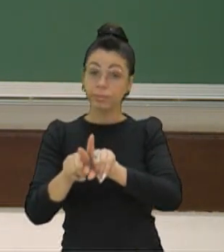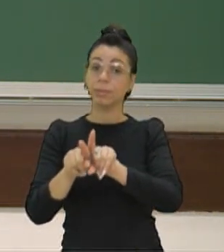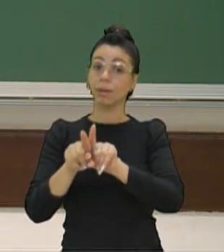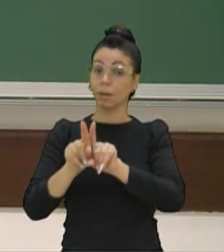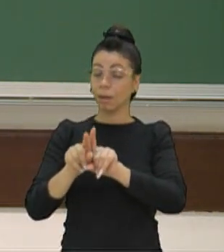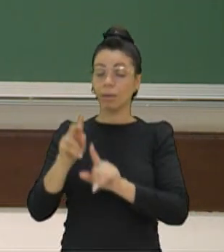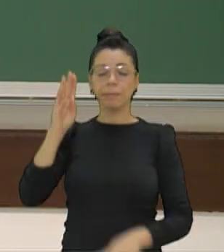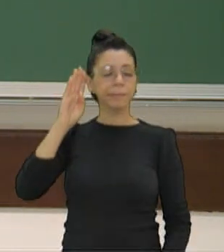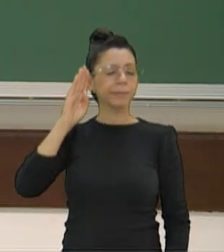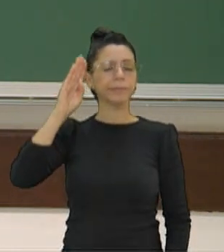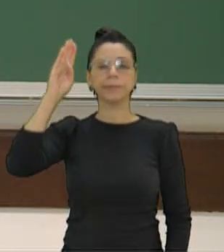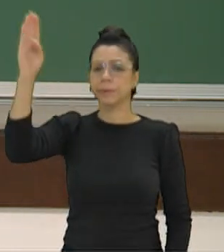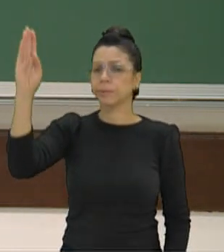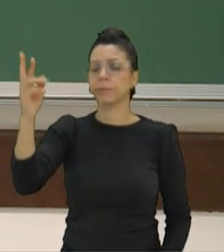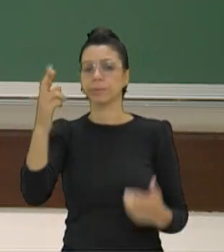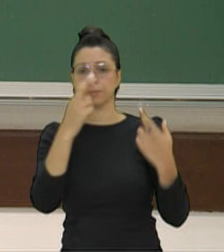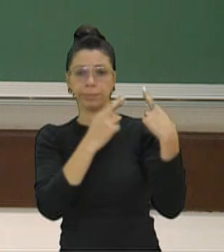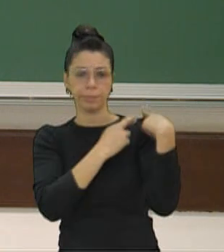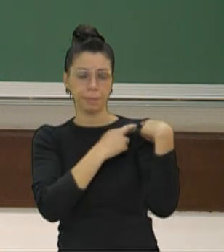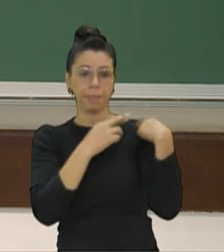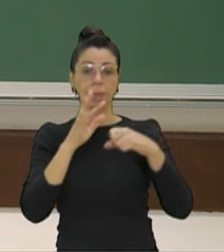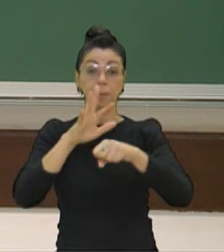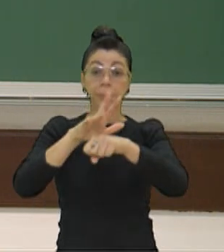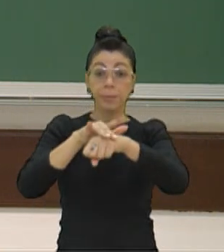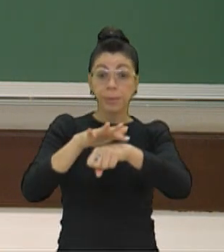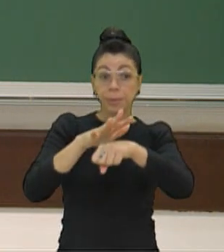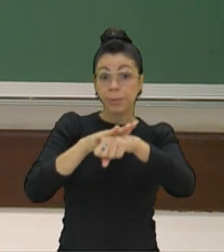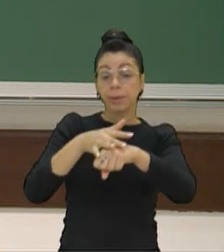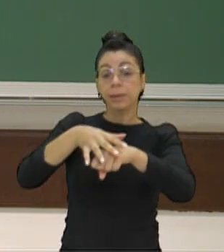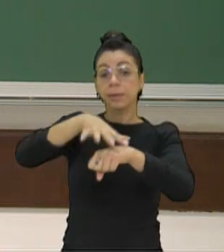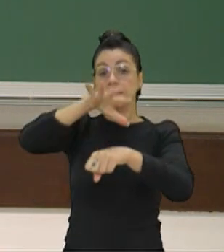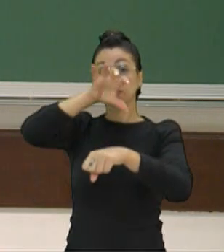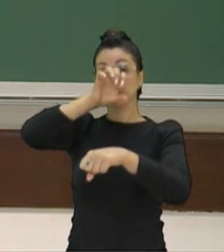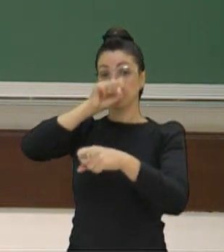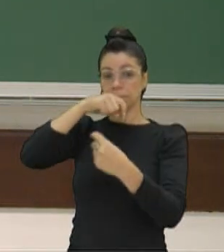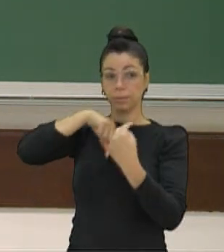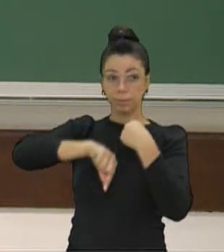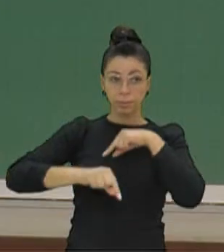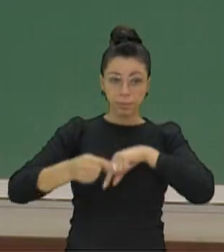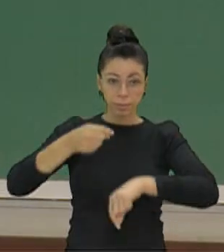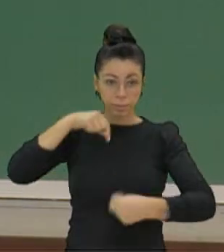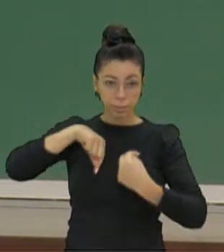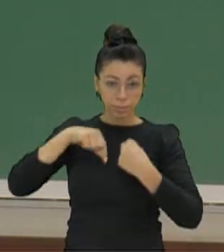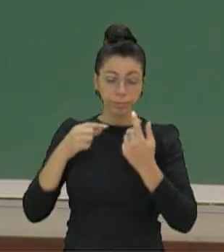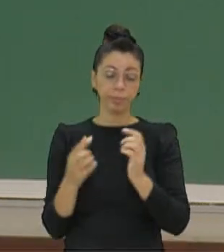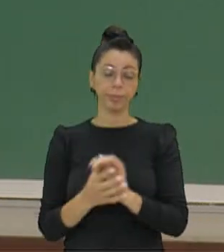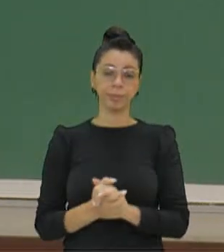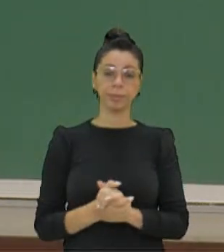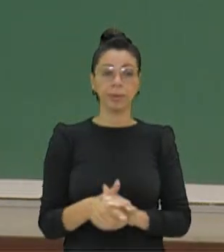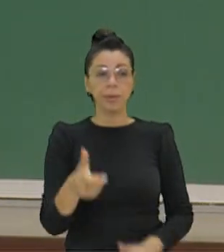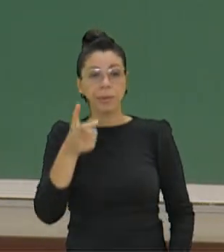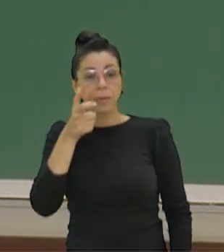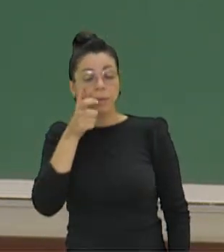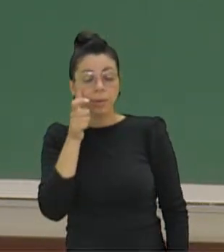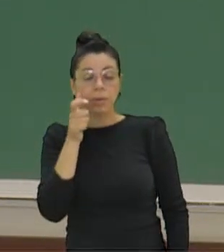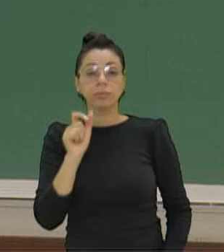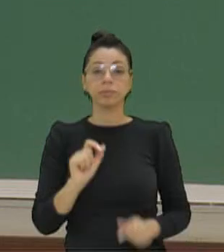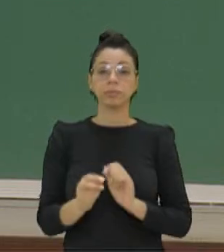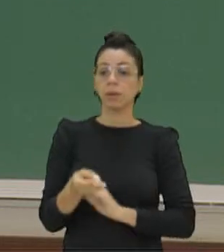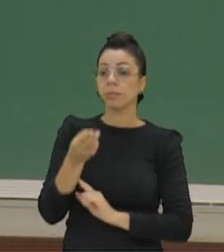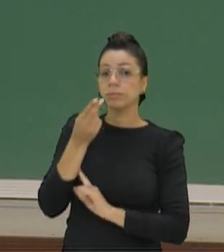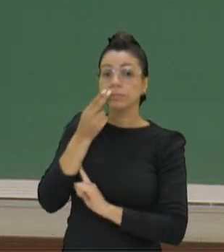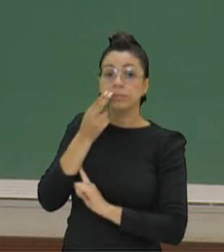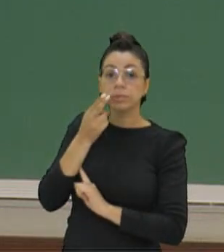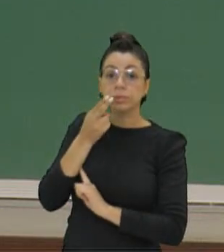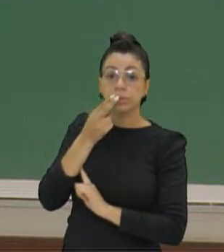dos principais responsáveis por doenças respiratórias. Olha só algumas curiosidades. O tabagismo é uma doença, é